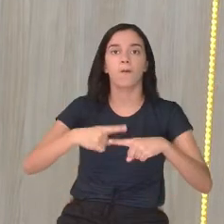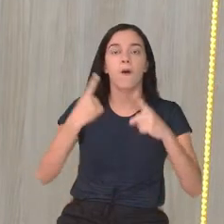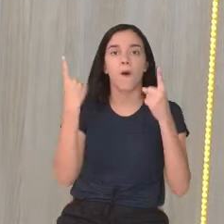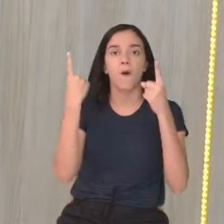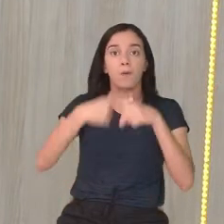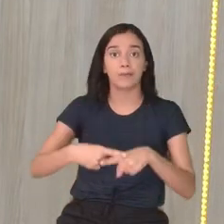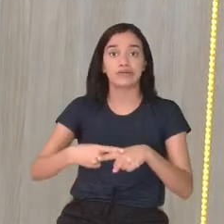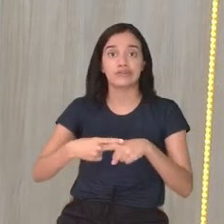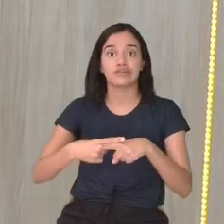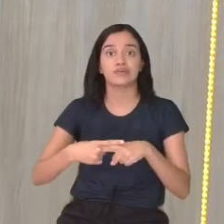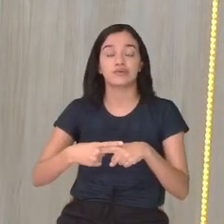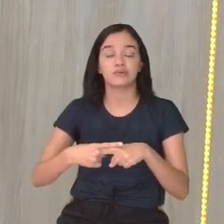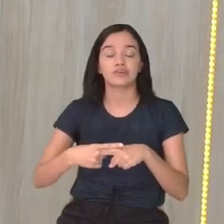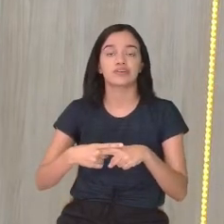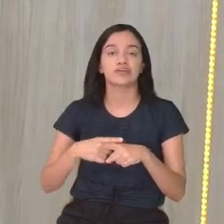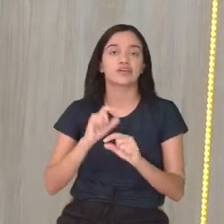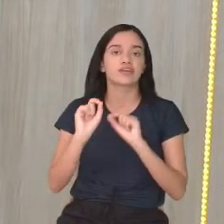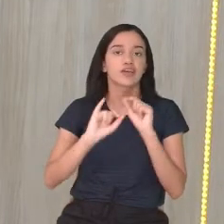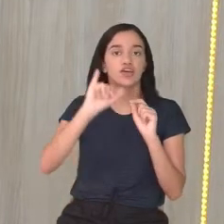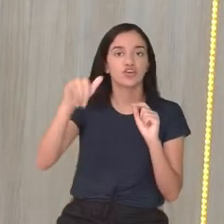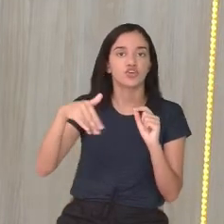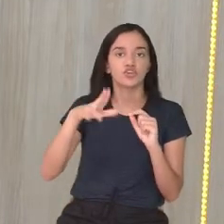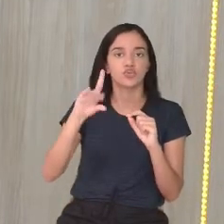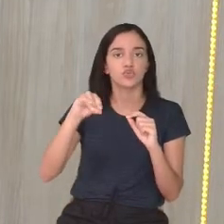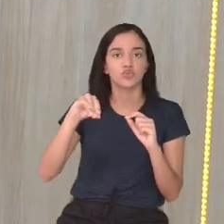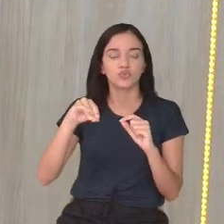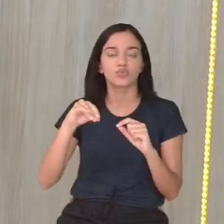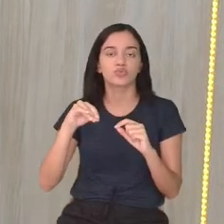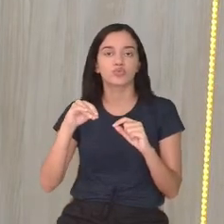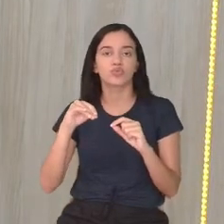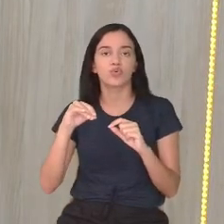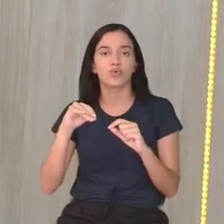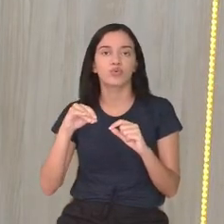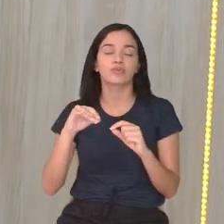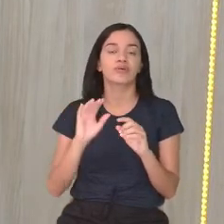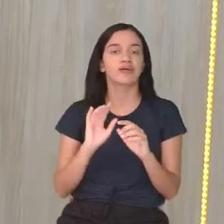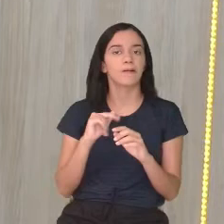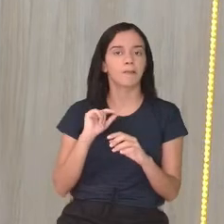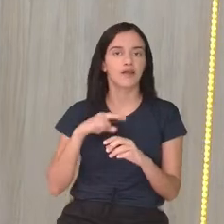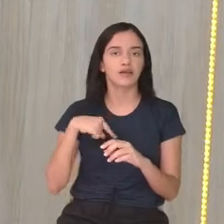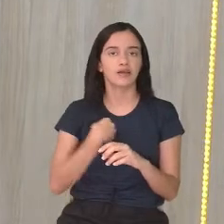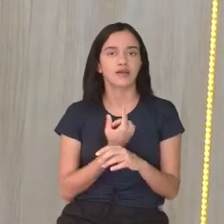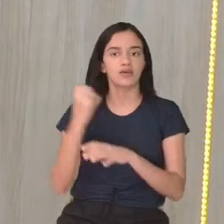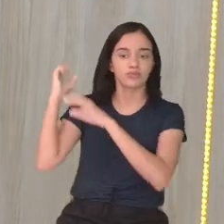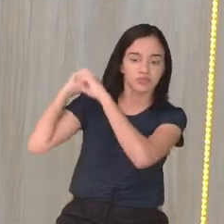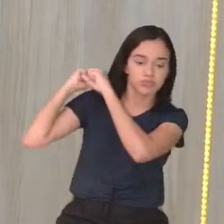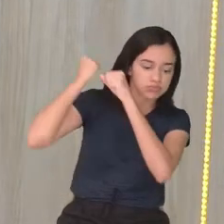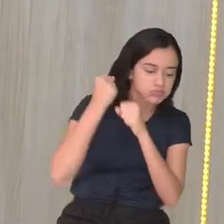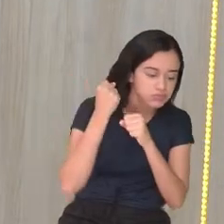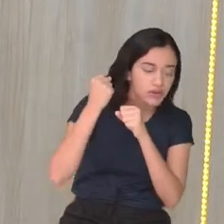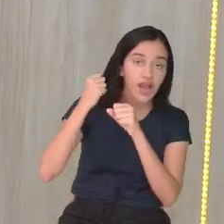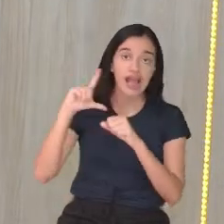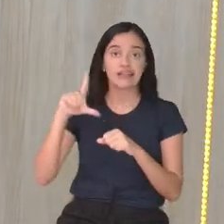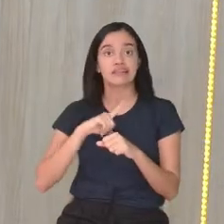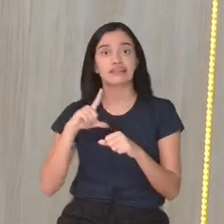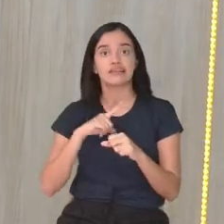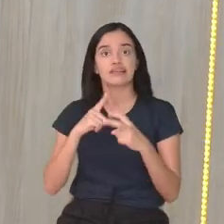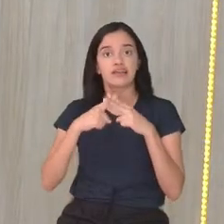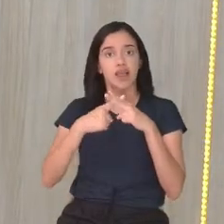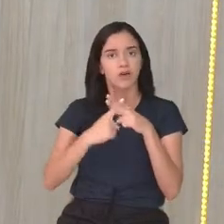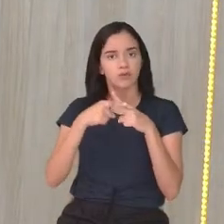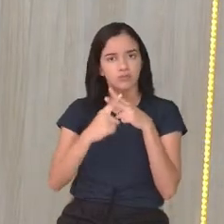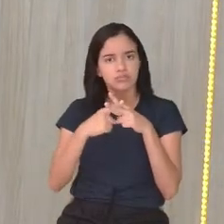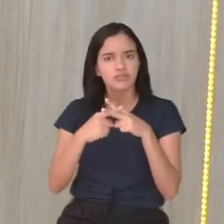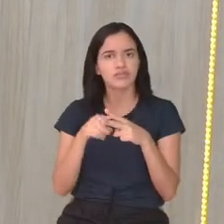judô lá, e tinha umas áreas onde a gente fazia pesagem e tudo mais, e existiam alguns equipamentos, inclusive